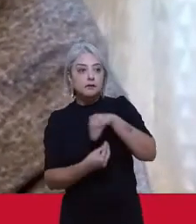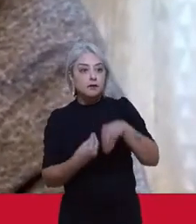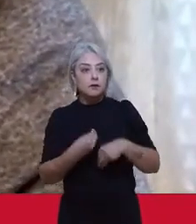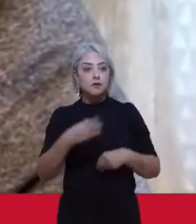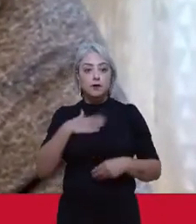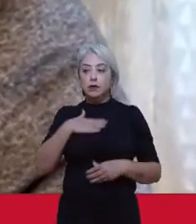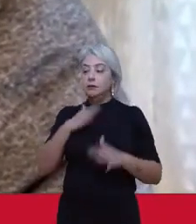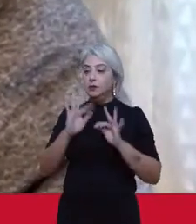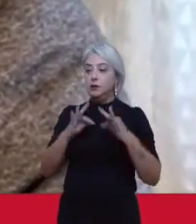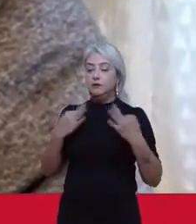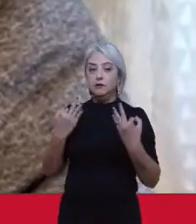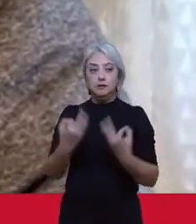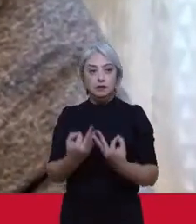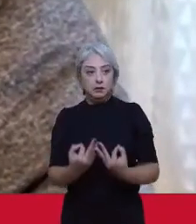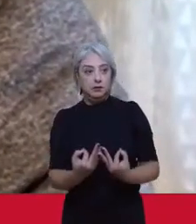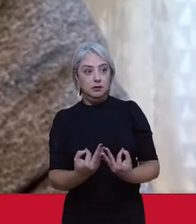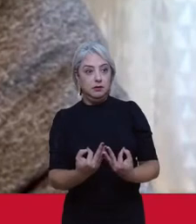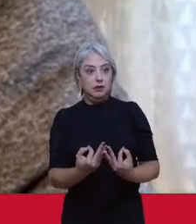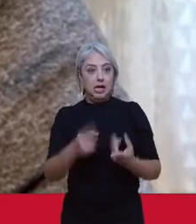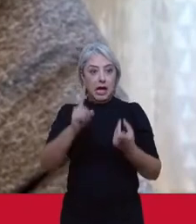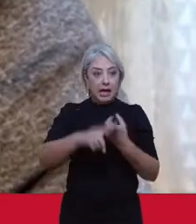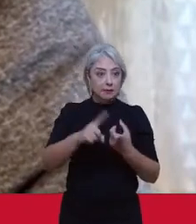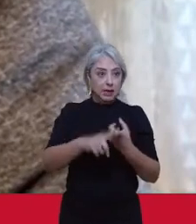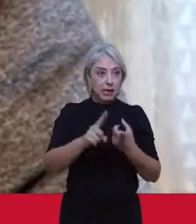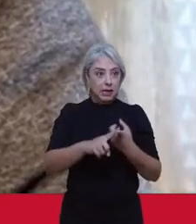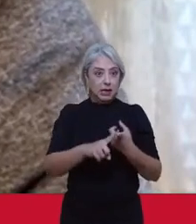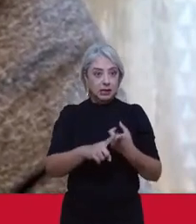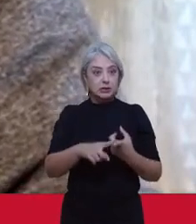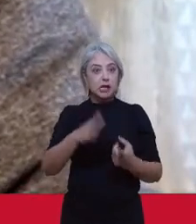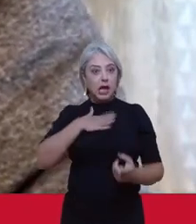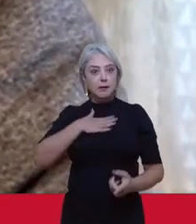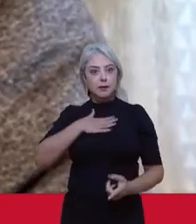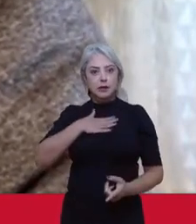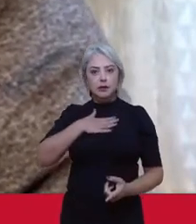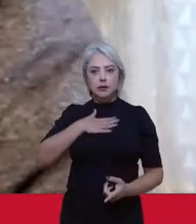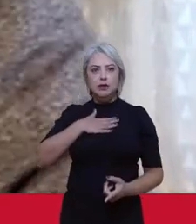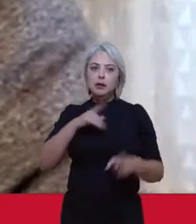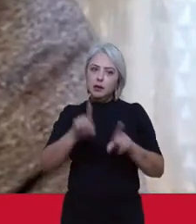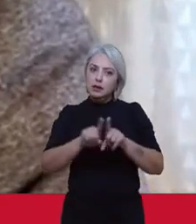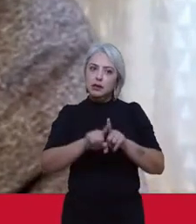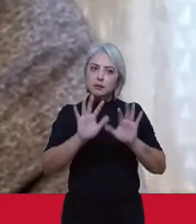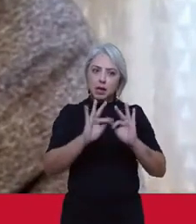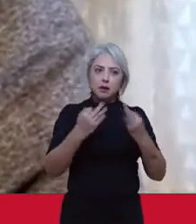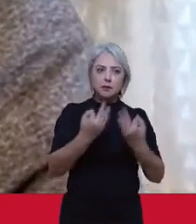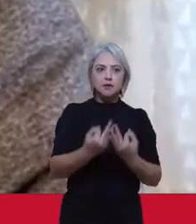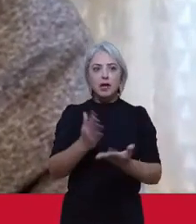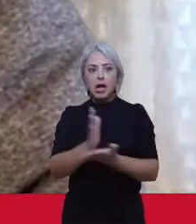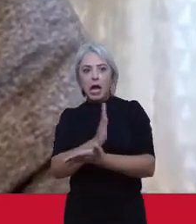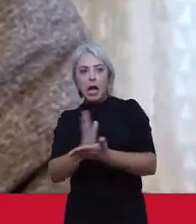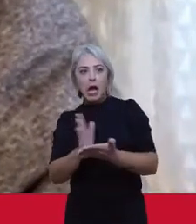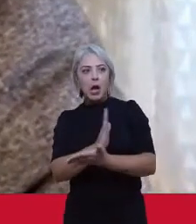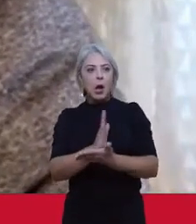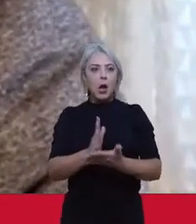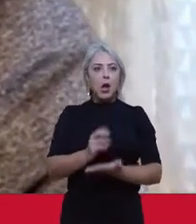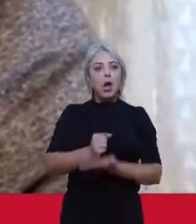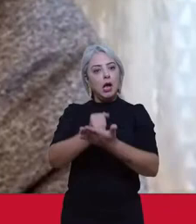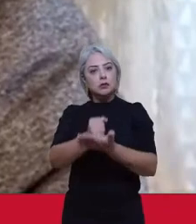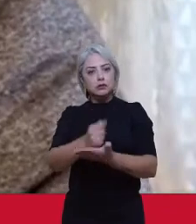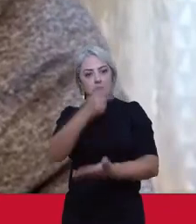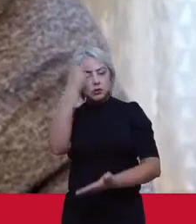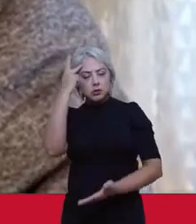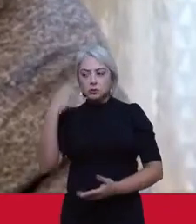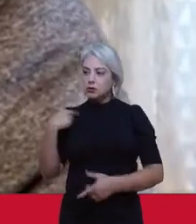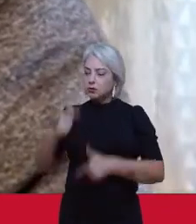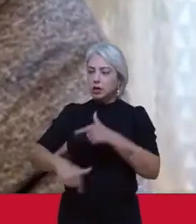família, claro, eram ameaças que se dirigiam a mim, mas também à minha família e também a alguns dos meus assessores, pessoas que